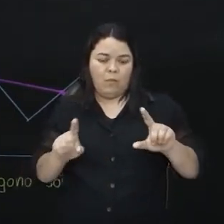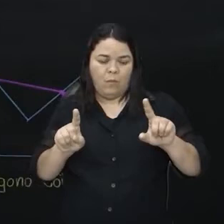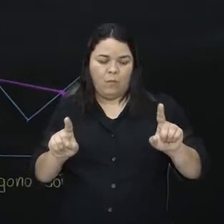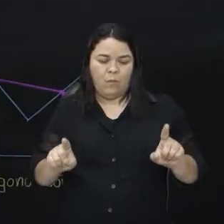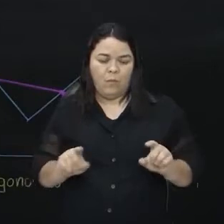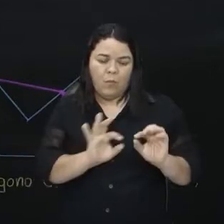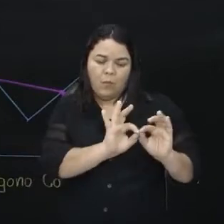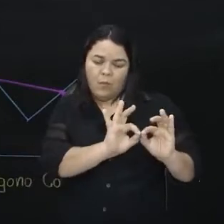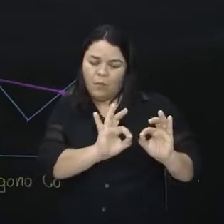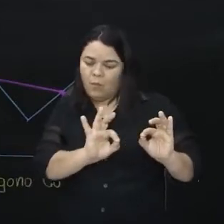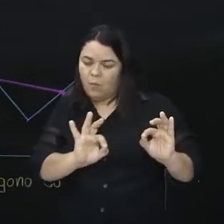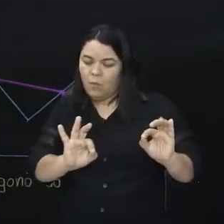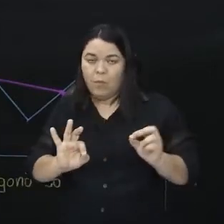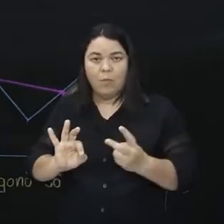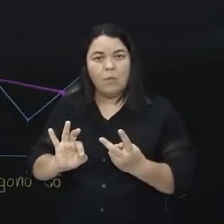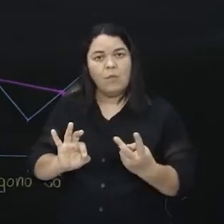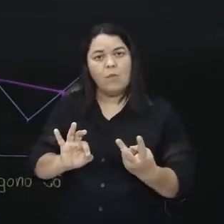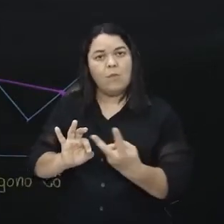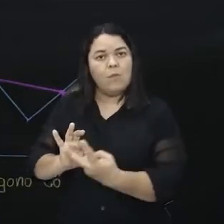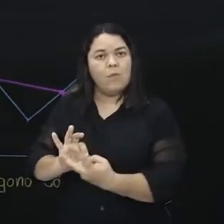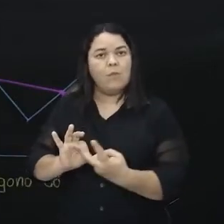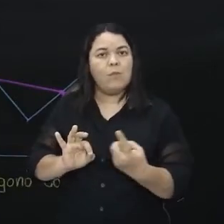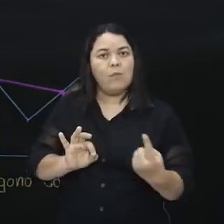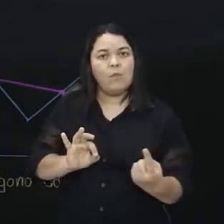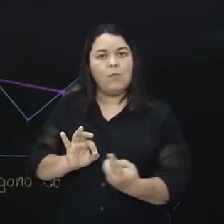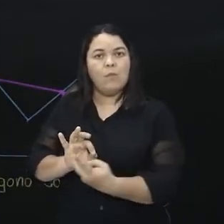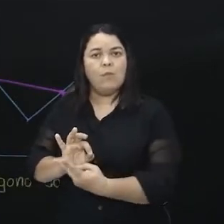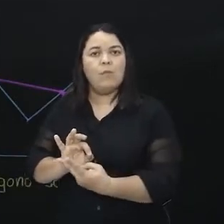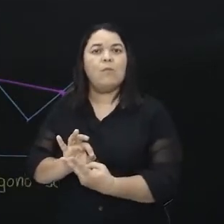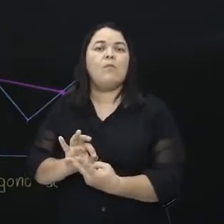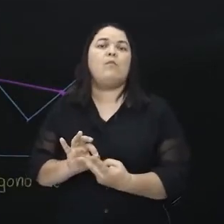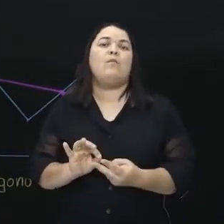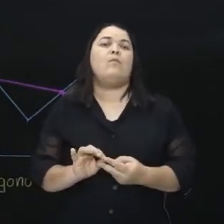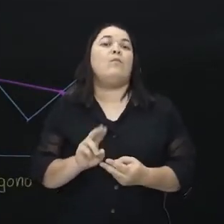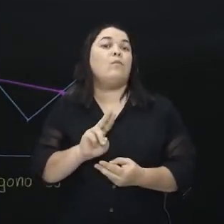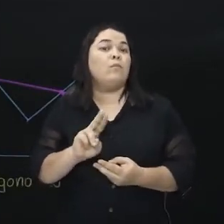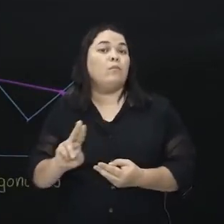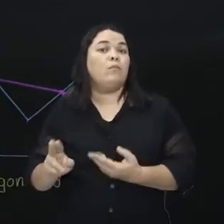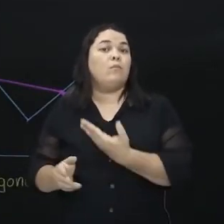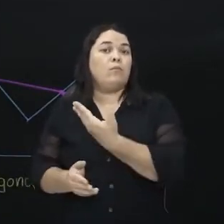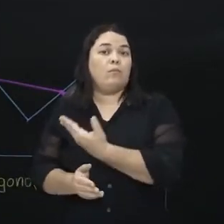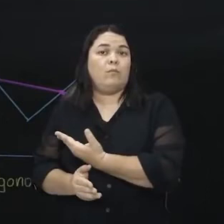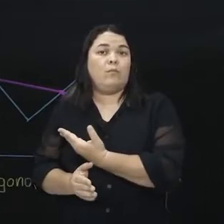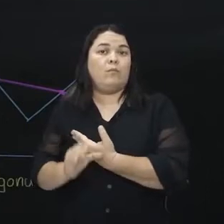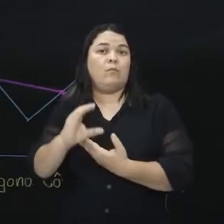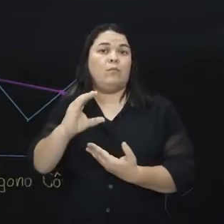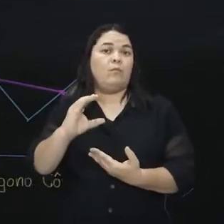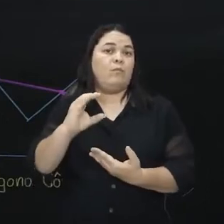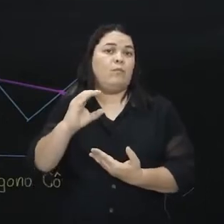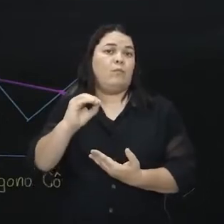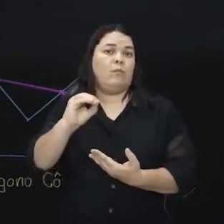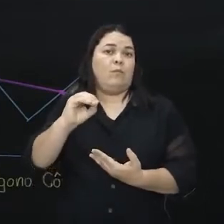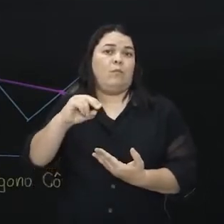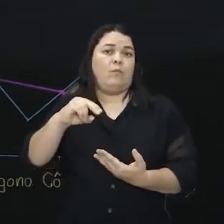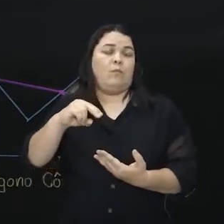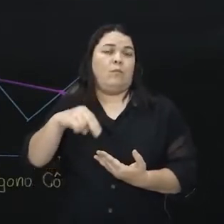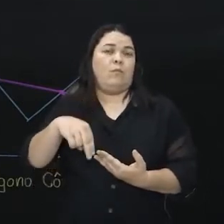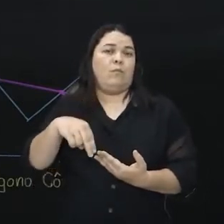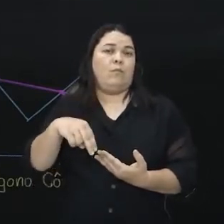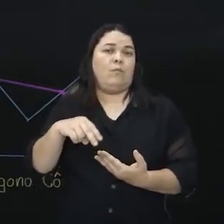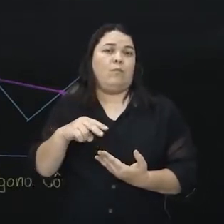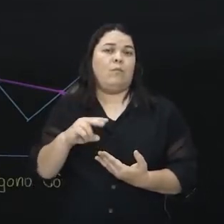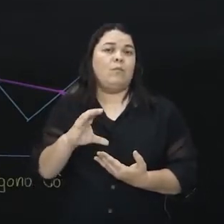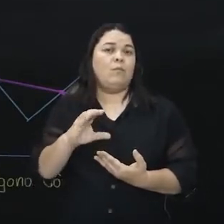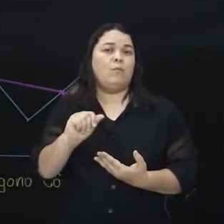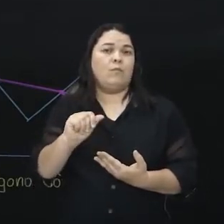ela toca em pelo menos duas regiões diferentes, chamamos esse polígono de côncavo, tá? Agora, o